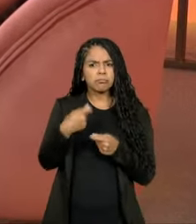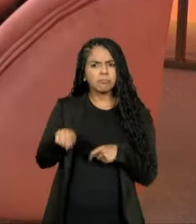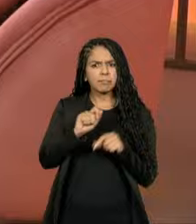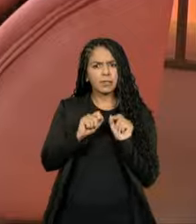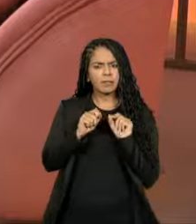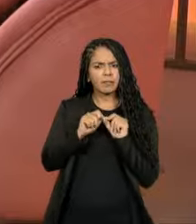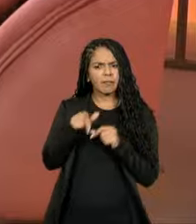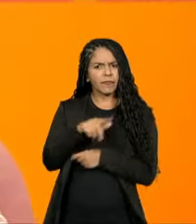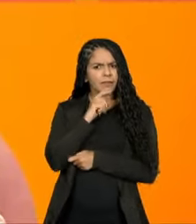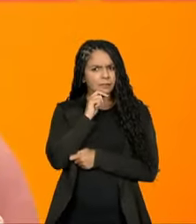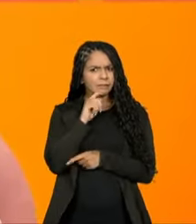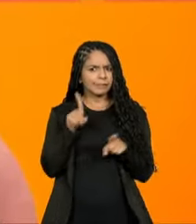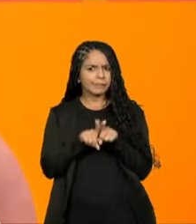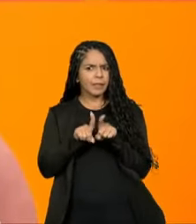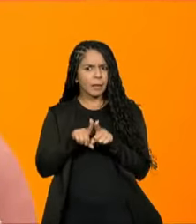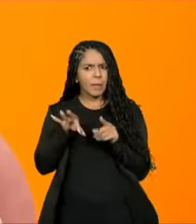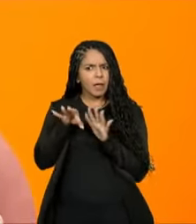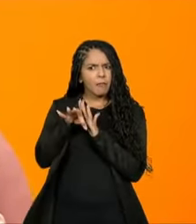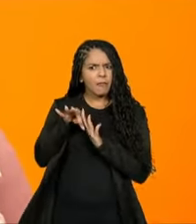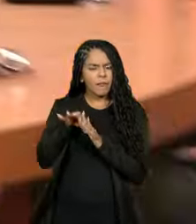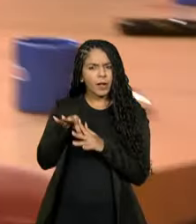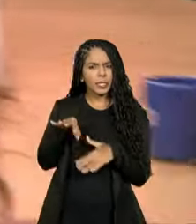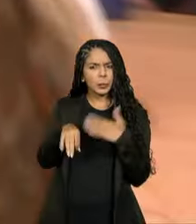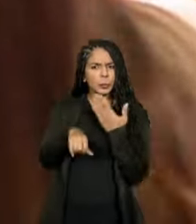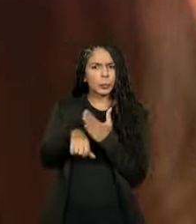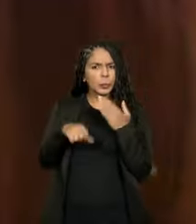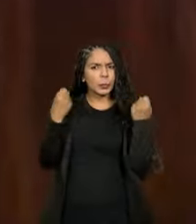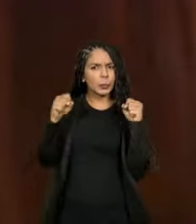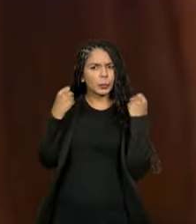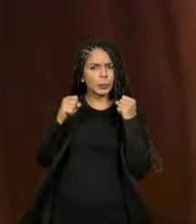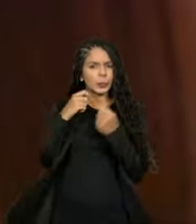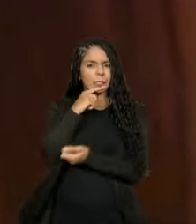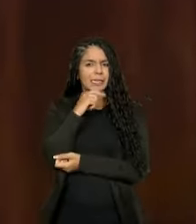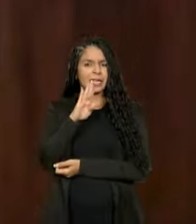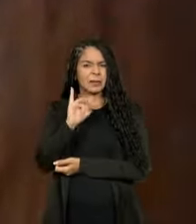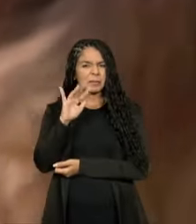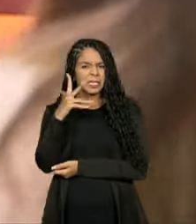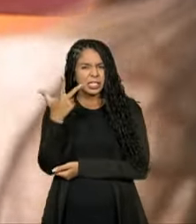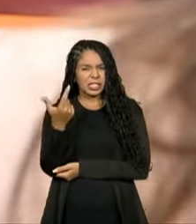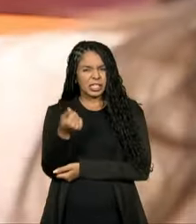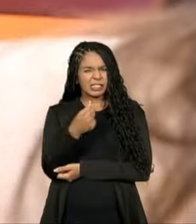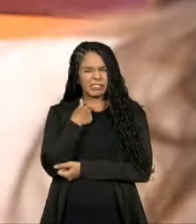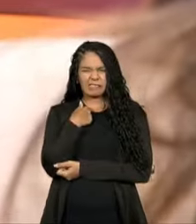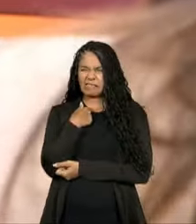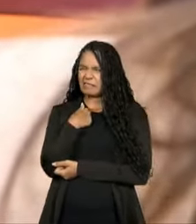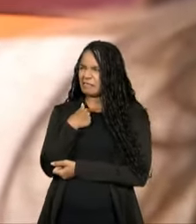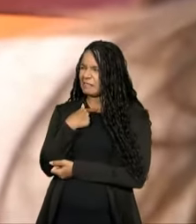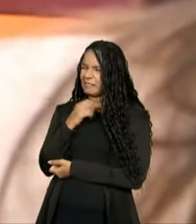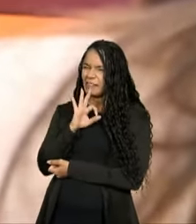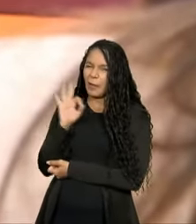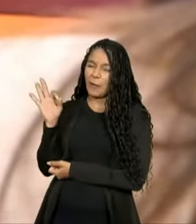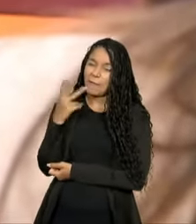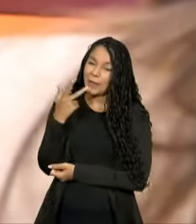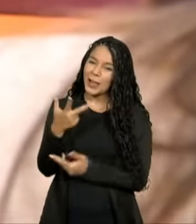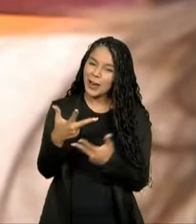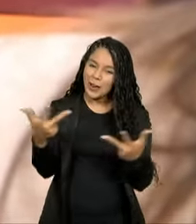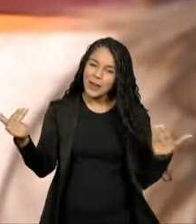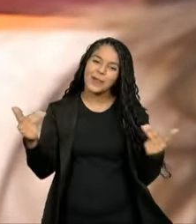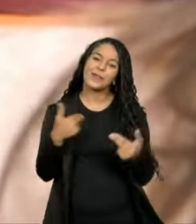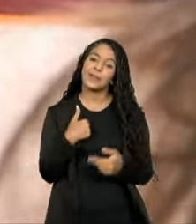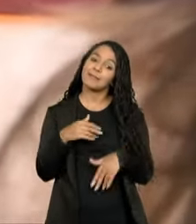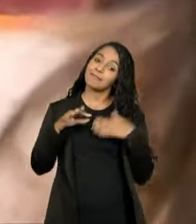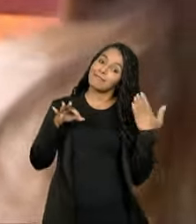Lá também, a bichinha? Quem normalmente cuida... A bichinha é ótima, meu Deus do céu, eu me falo cada coisa. A